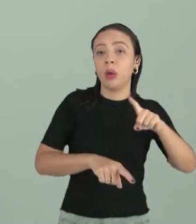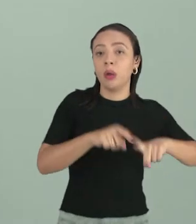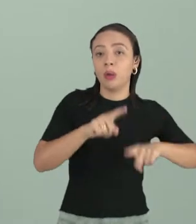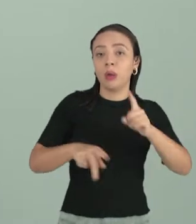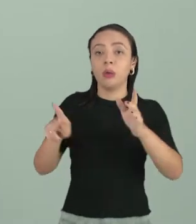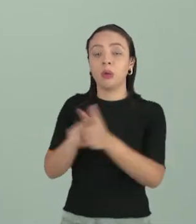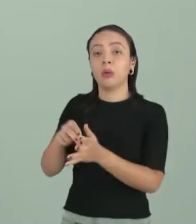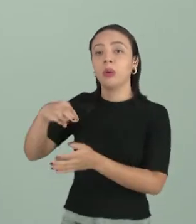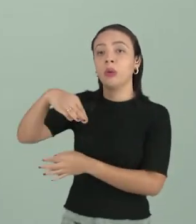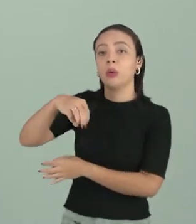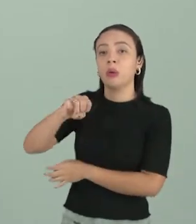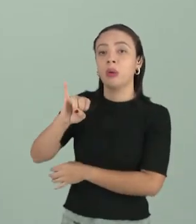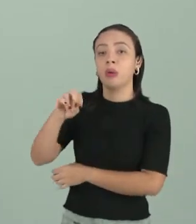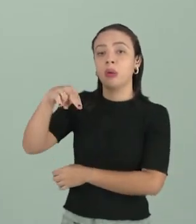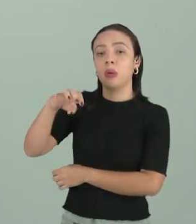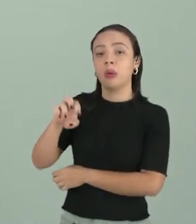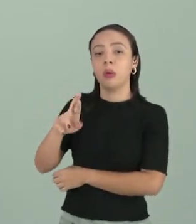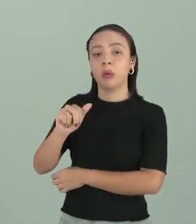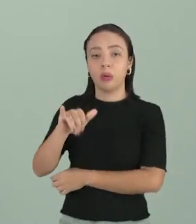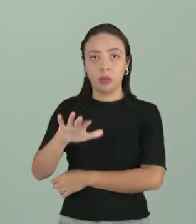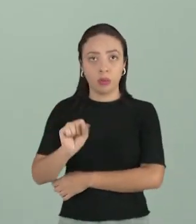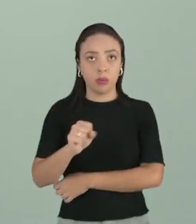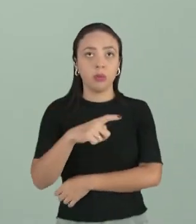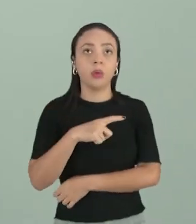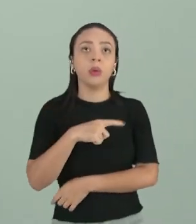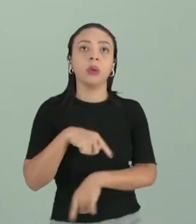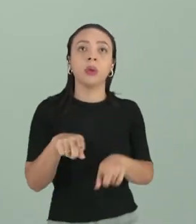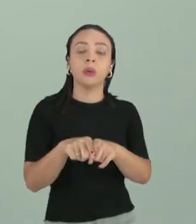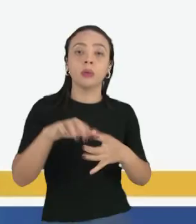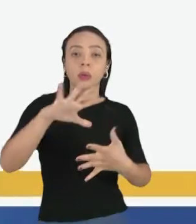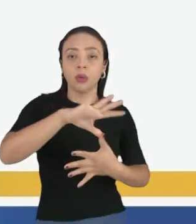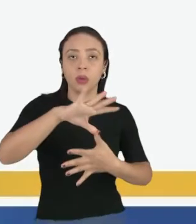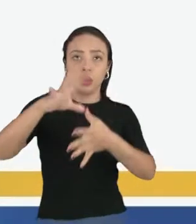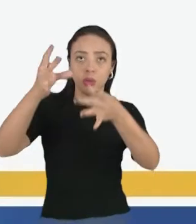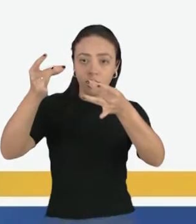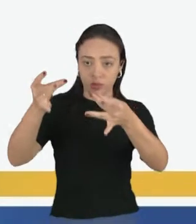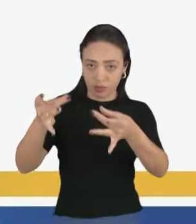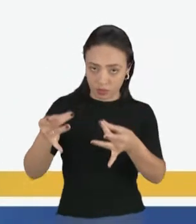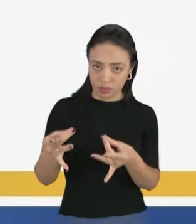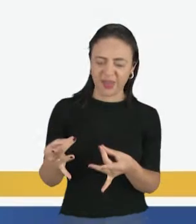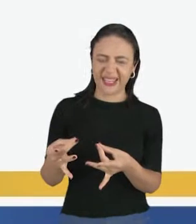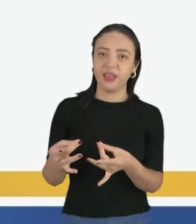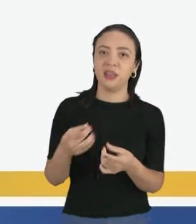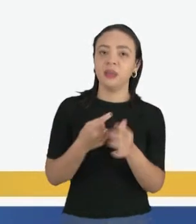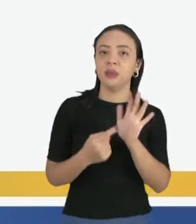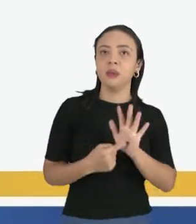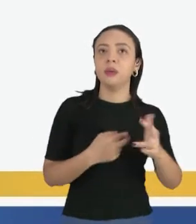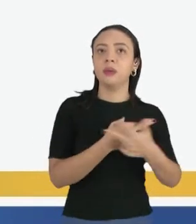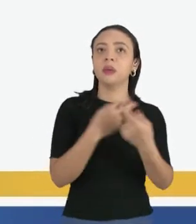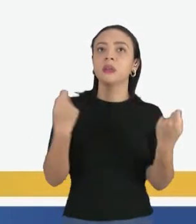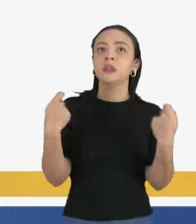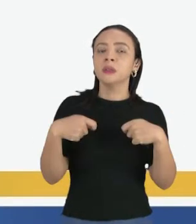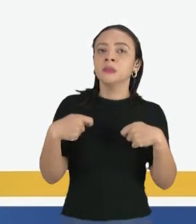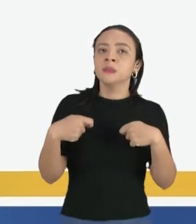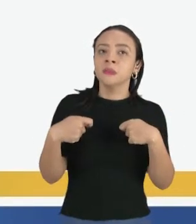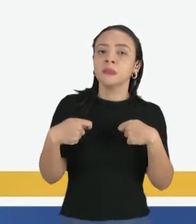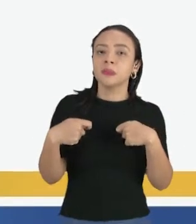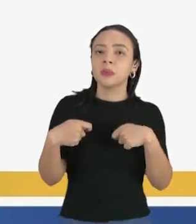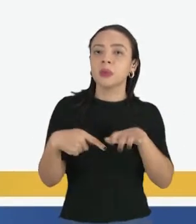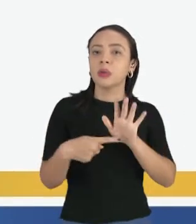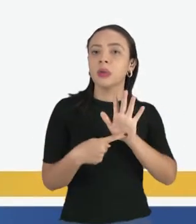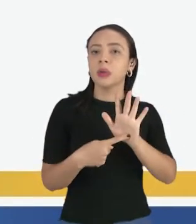recursos minerais. E aí temos um mapa detalhado com várias possibilidades que mostram